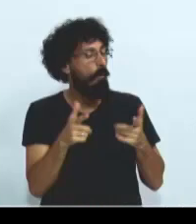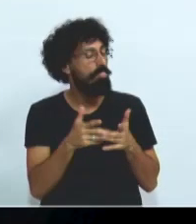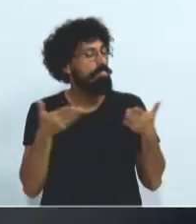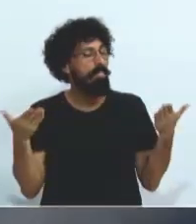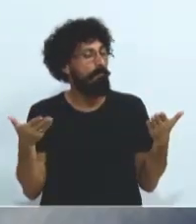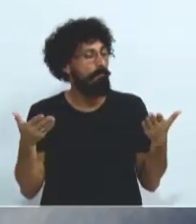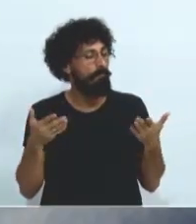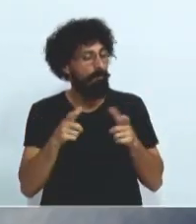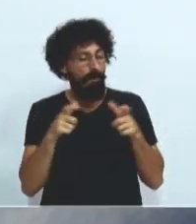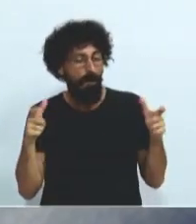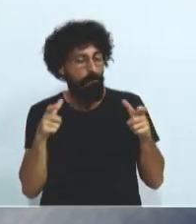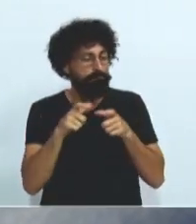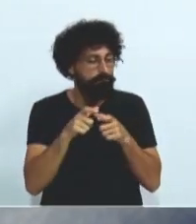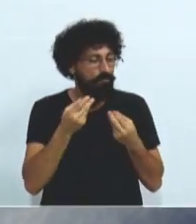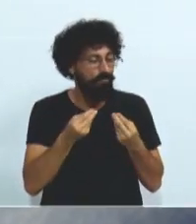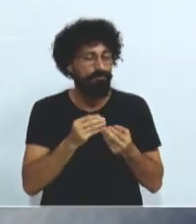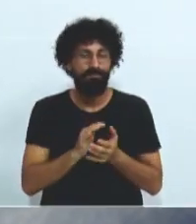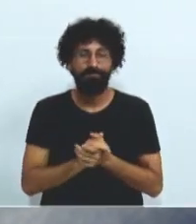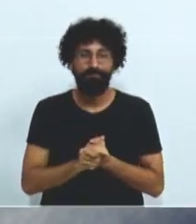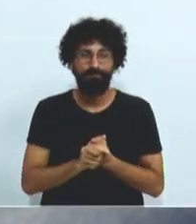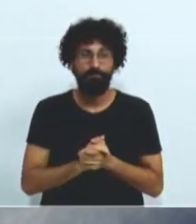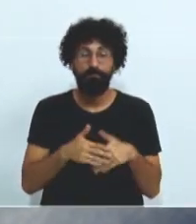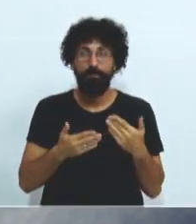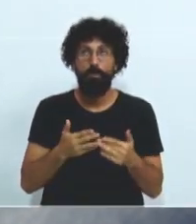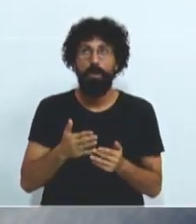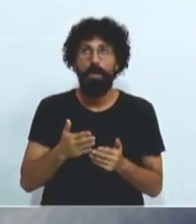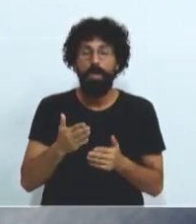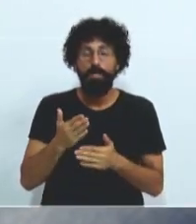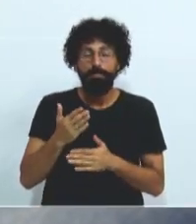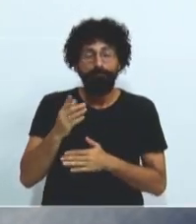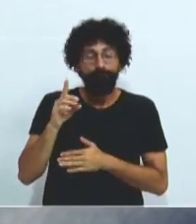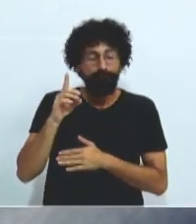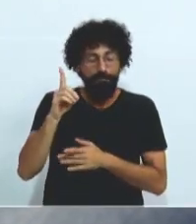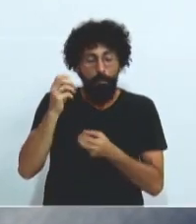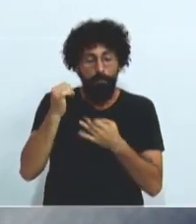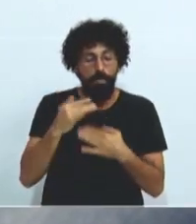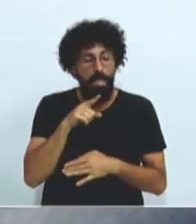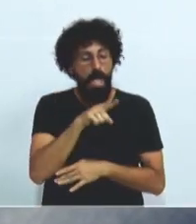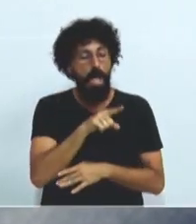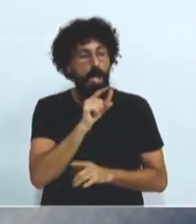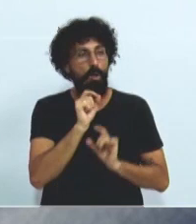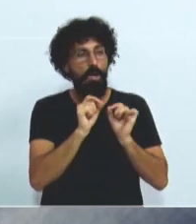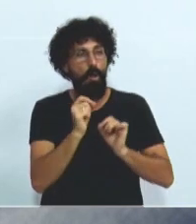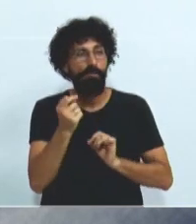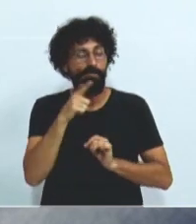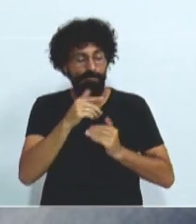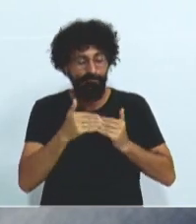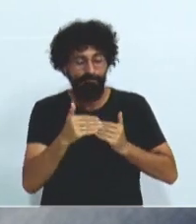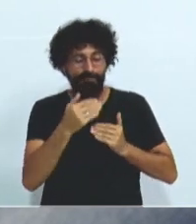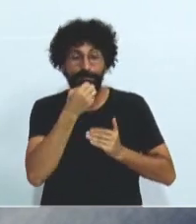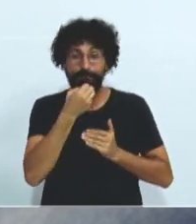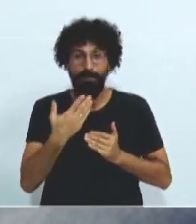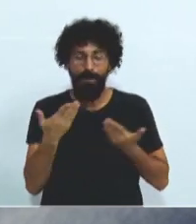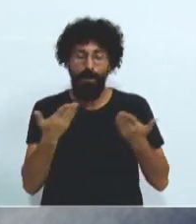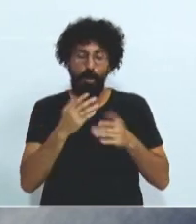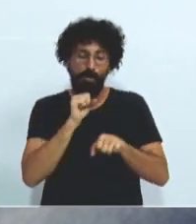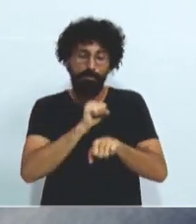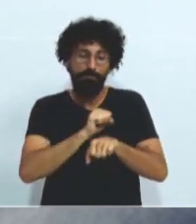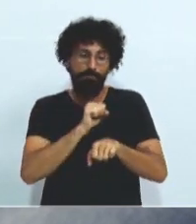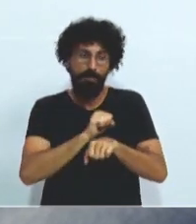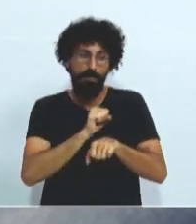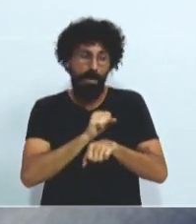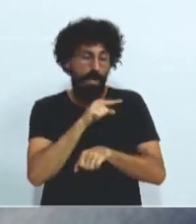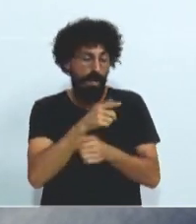mamãe? Ela tá indo bem, graças a Deus. Agora é só esperar o tempo, né? Porque aí... Está na fase